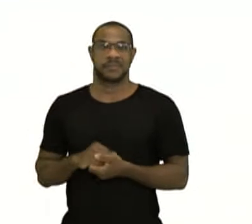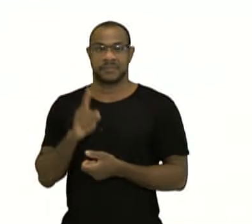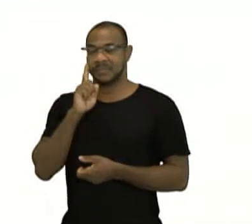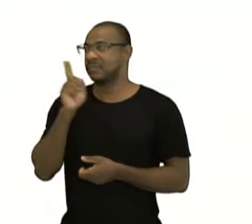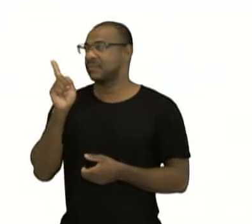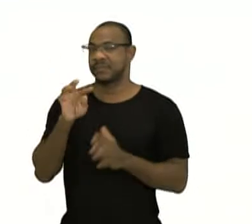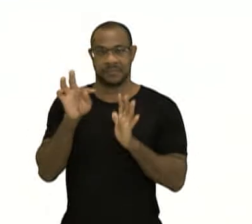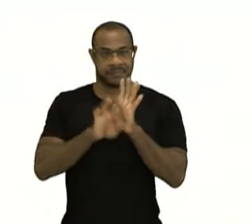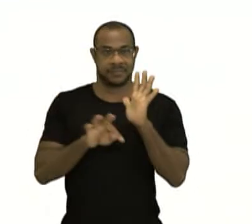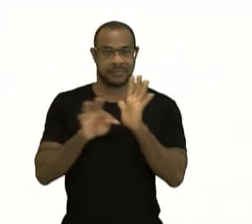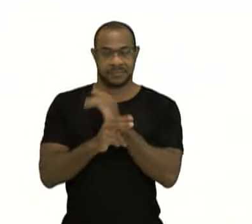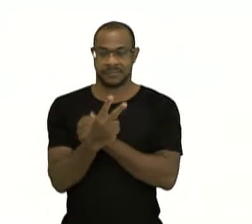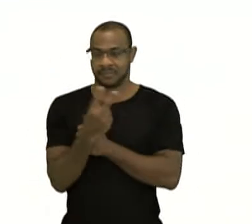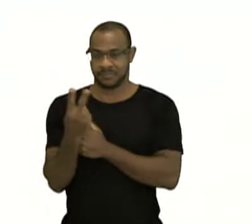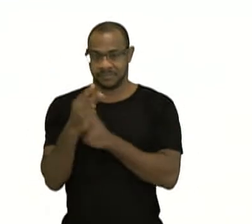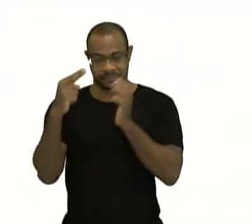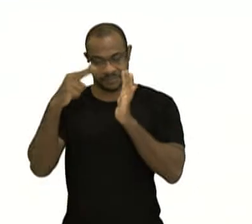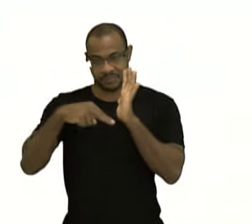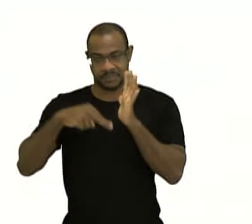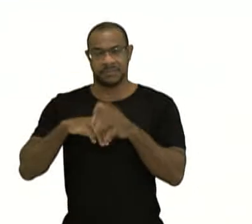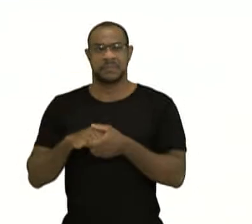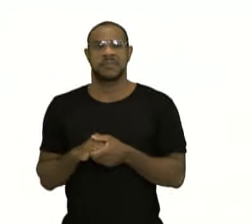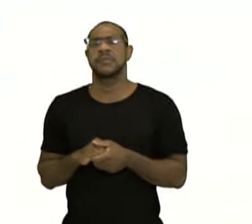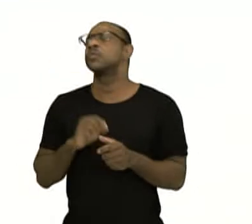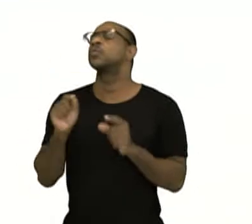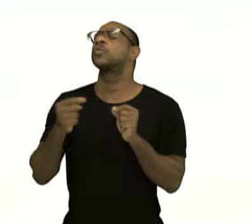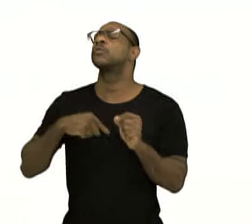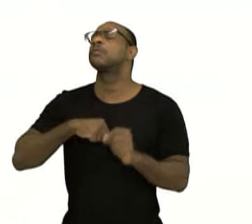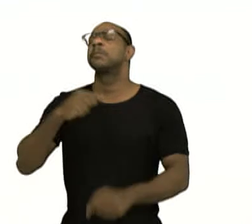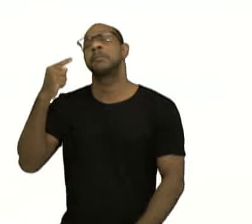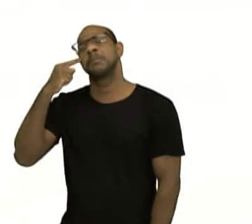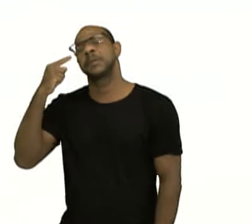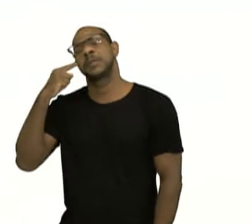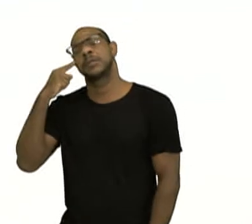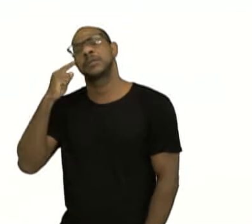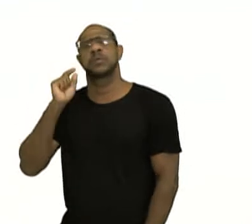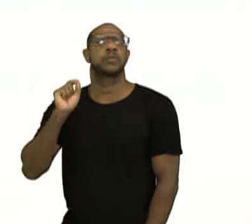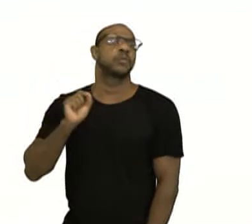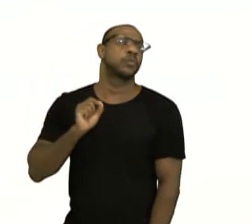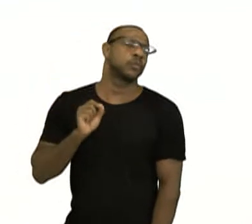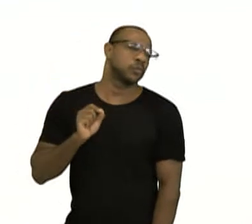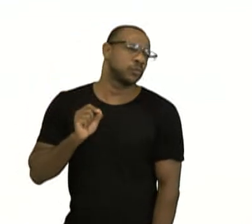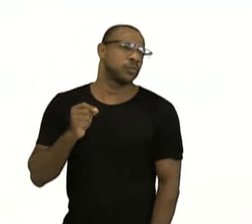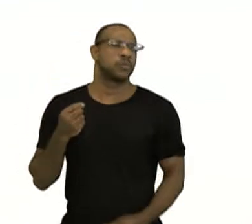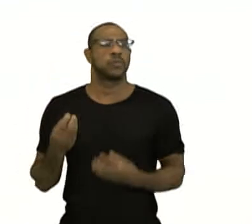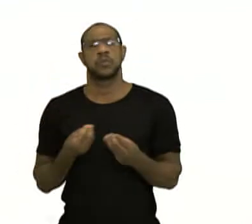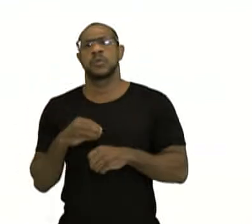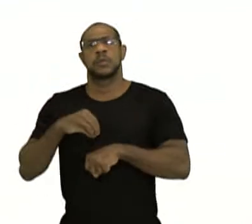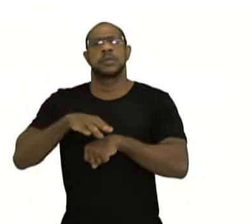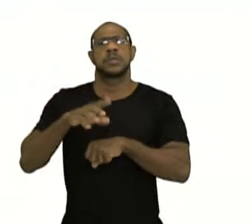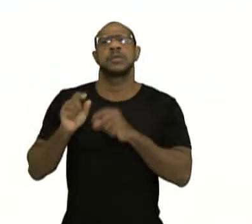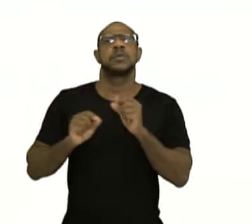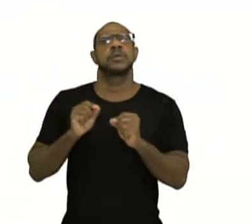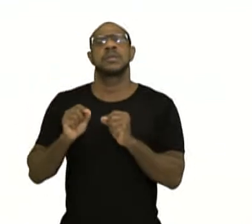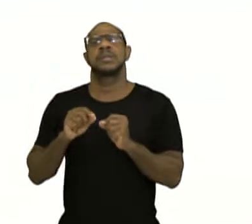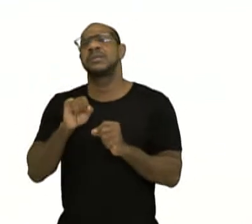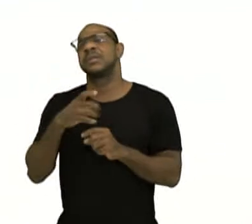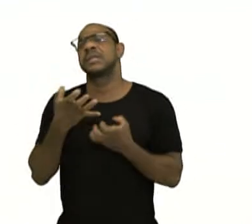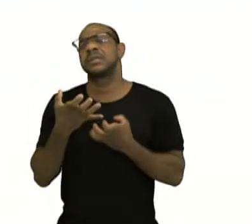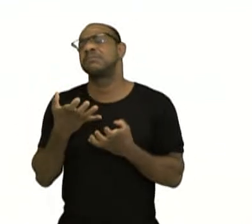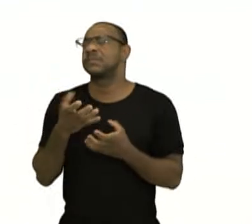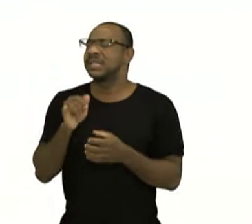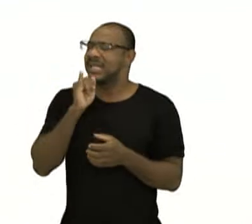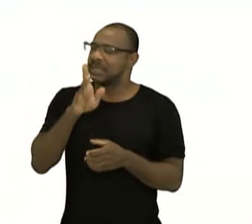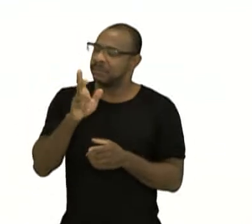temas, esses dois textos, que vamos pensar sobre o que haria ao passado? Se pudesse voltar